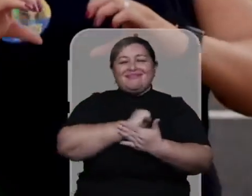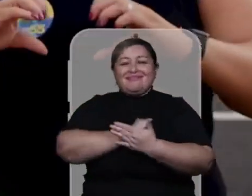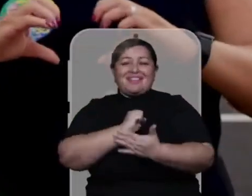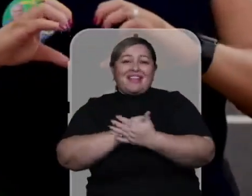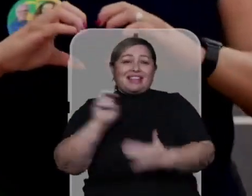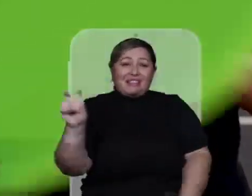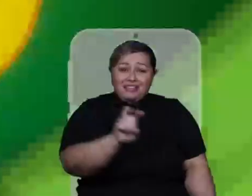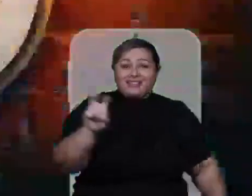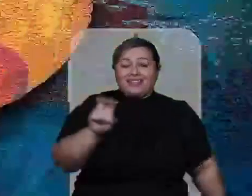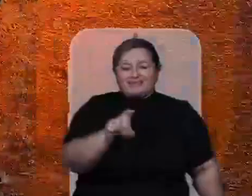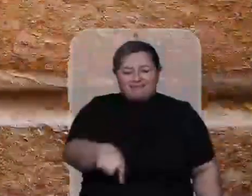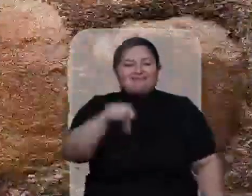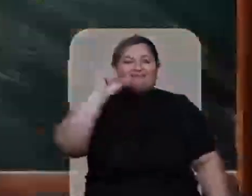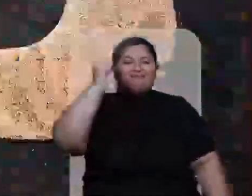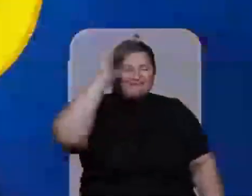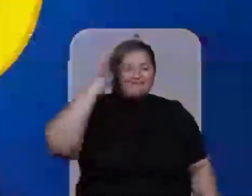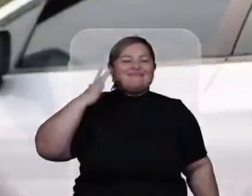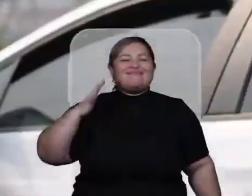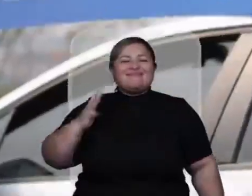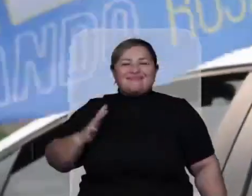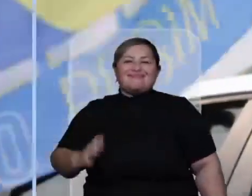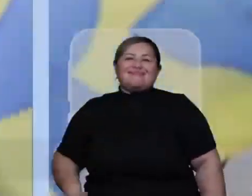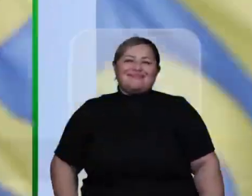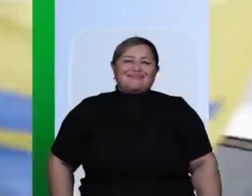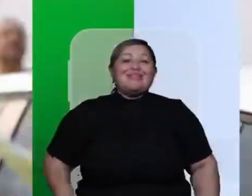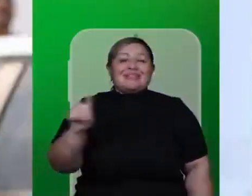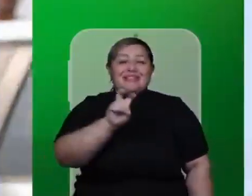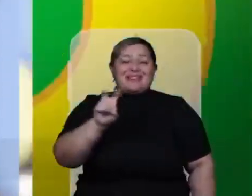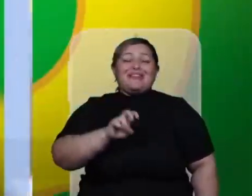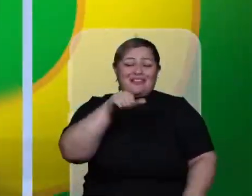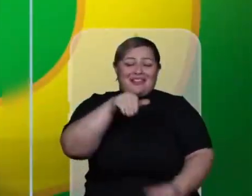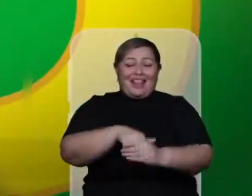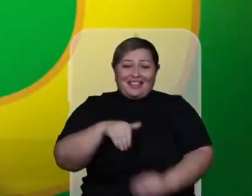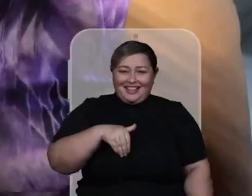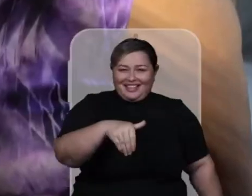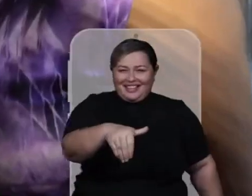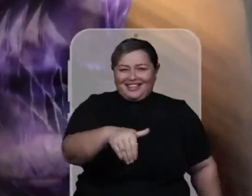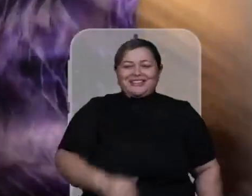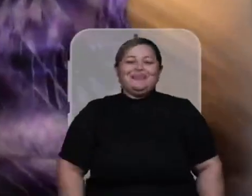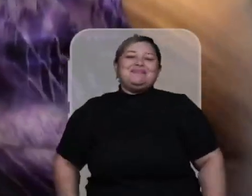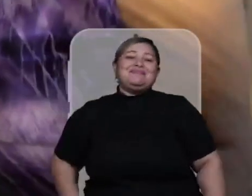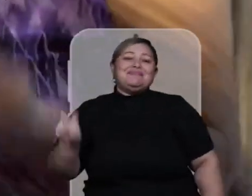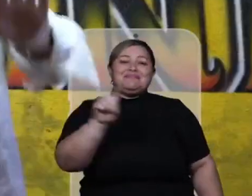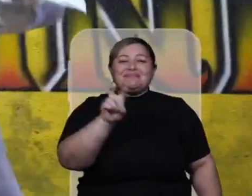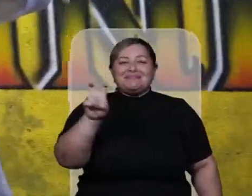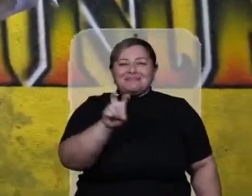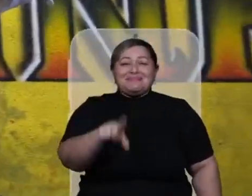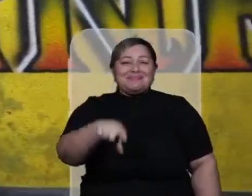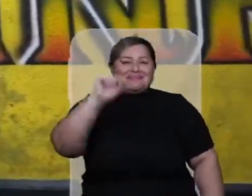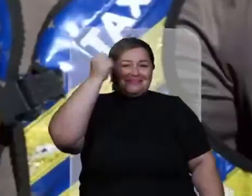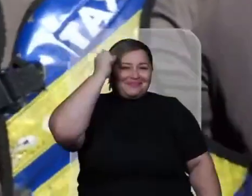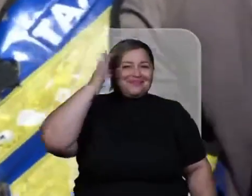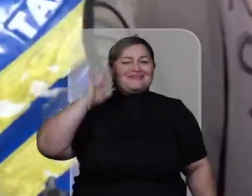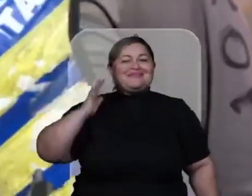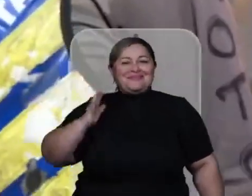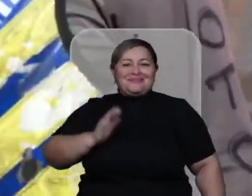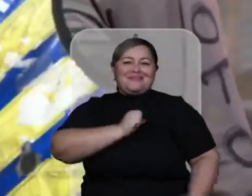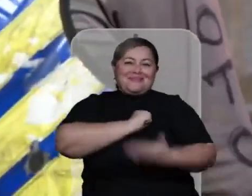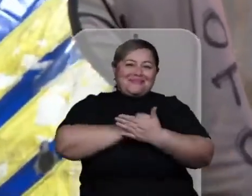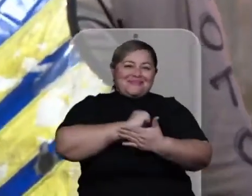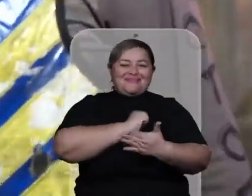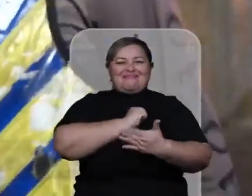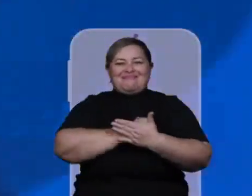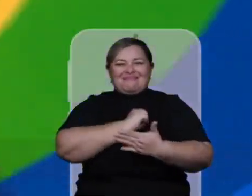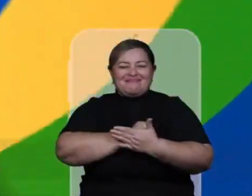Bate forte o coração. 55, eu sou Sueli. 55, vou votar nessa eleição. 55, eu